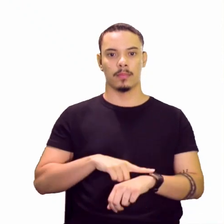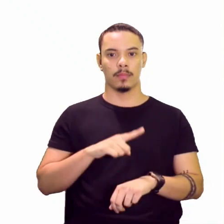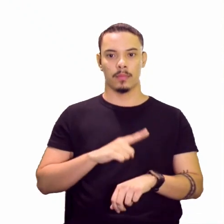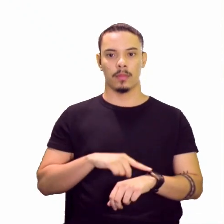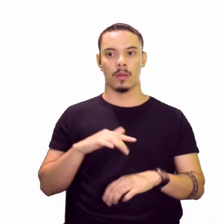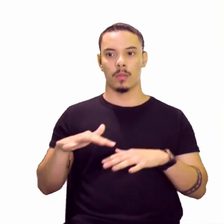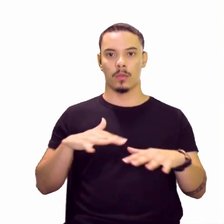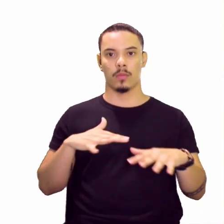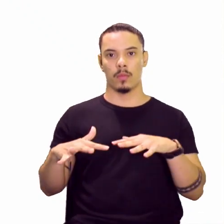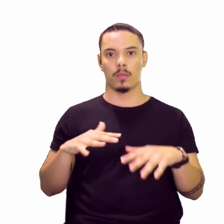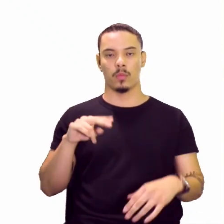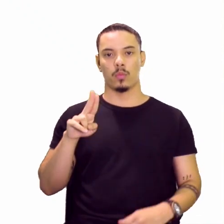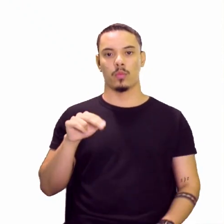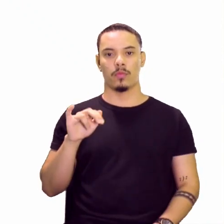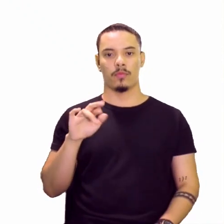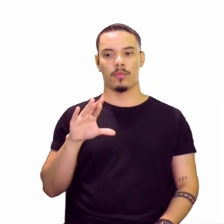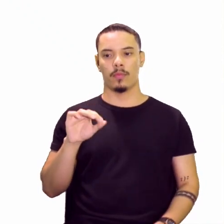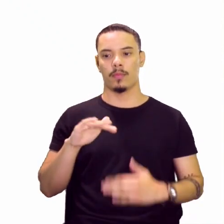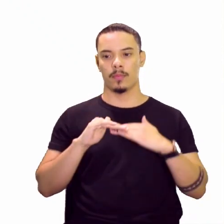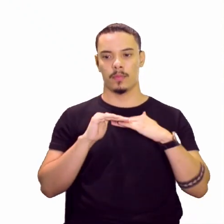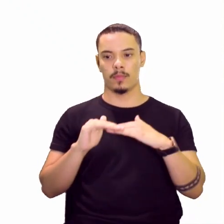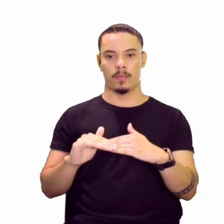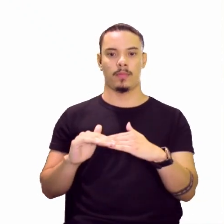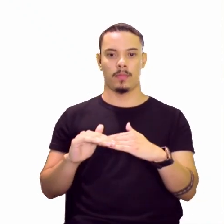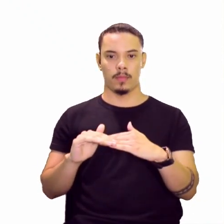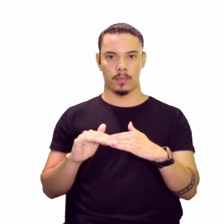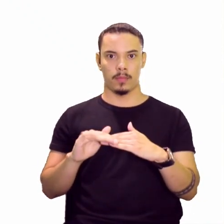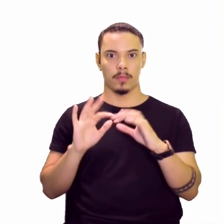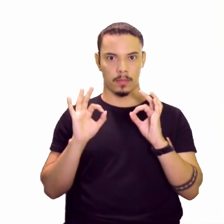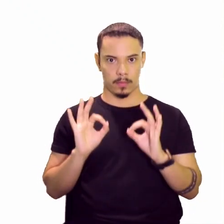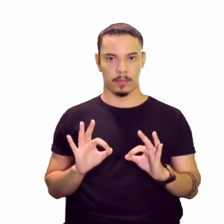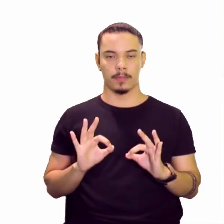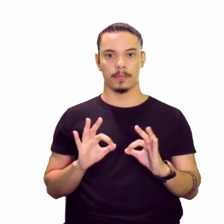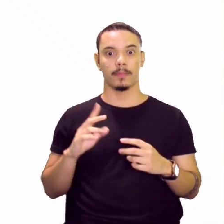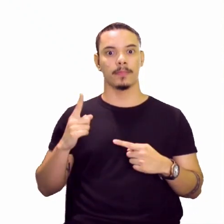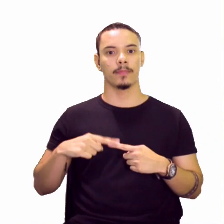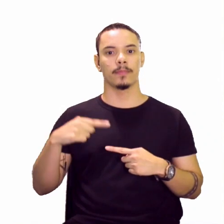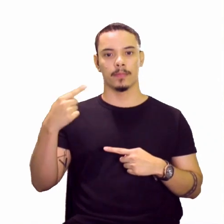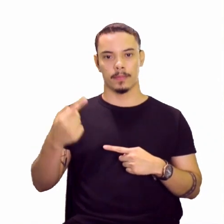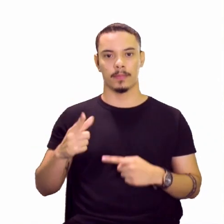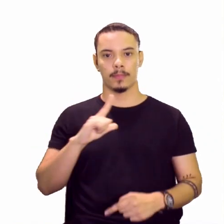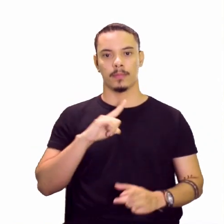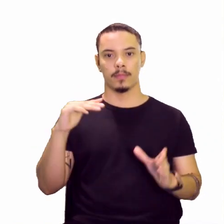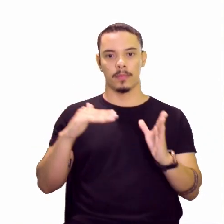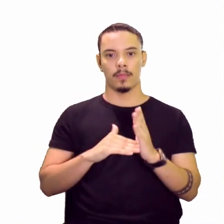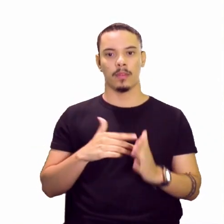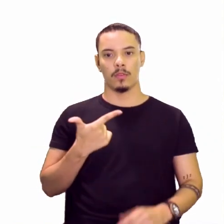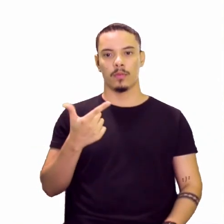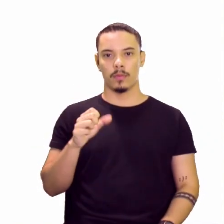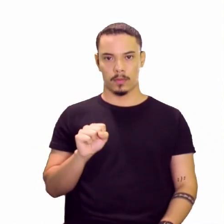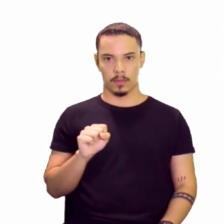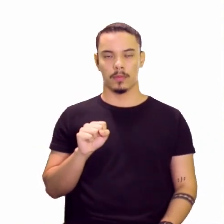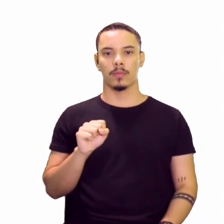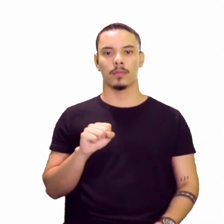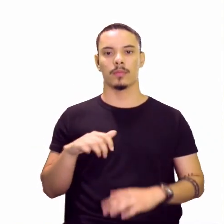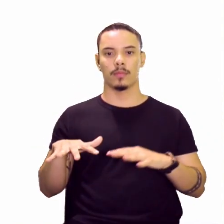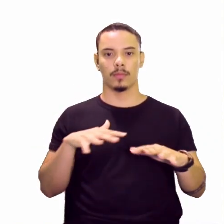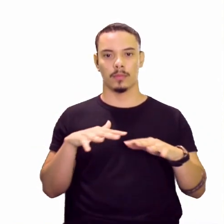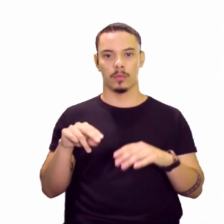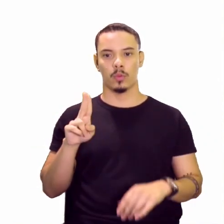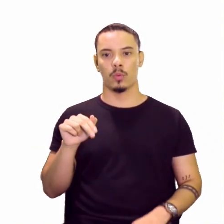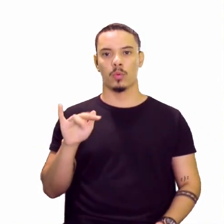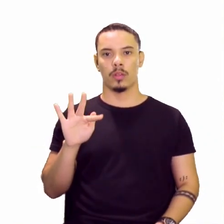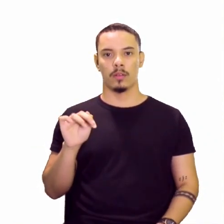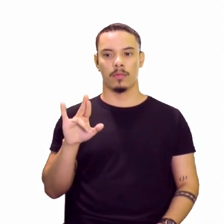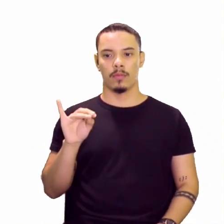uniforme, mas houve uma distância percorrida. Colocar aqui, certo? Depois, até os 28, um movimento uniformemente